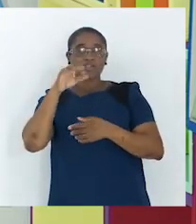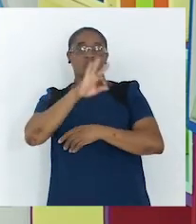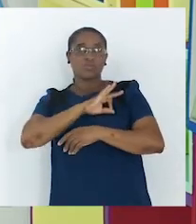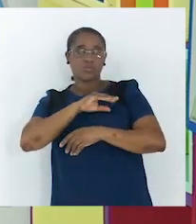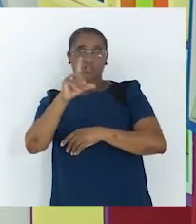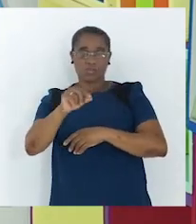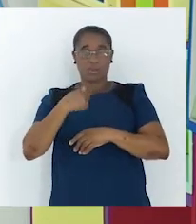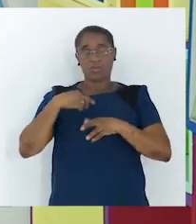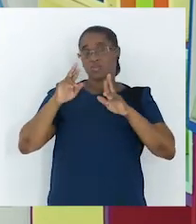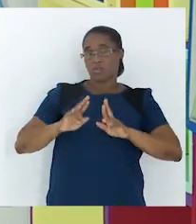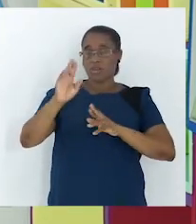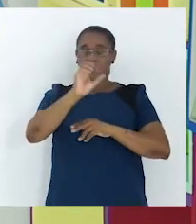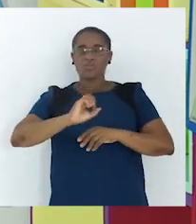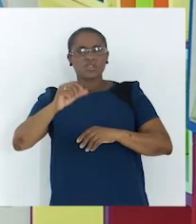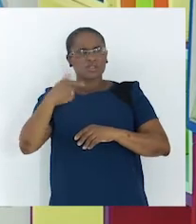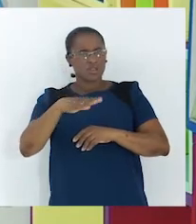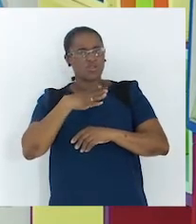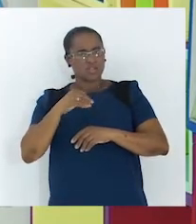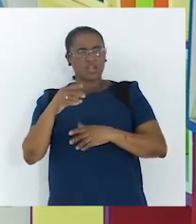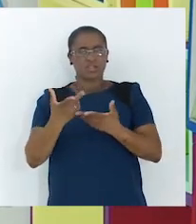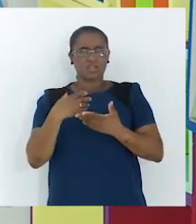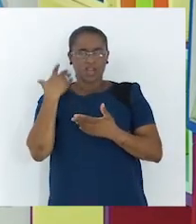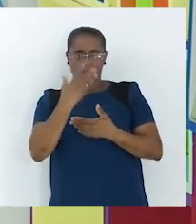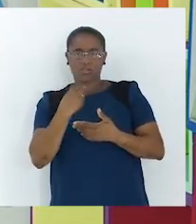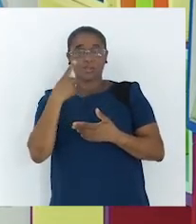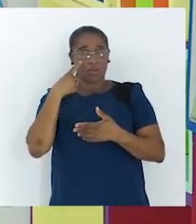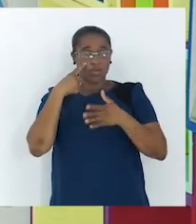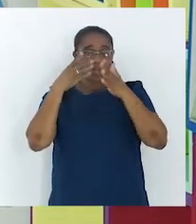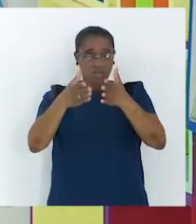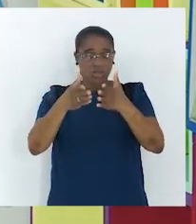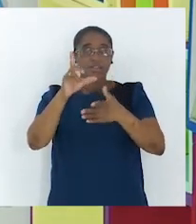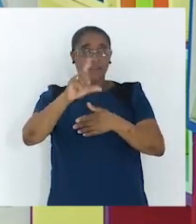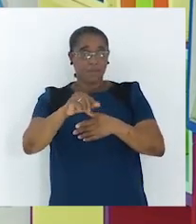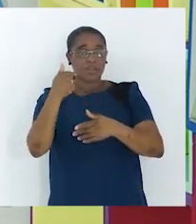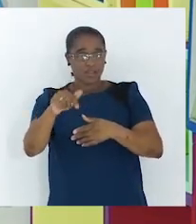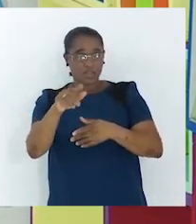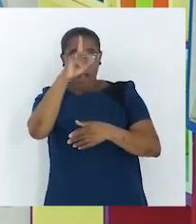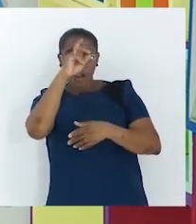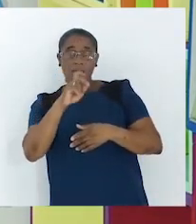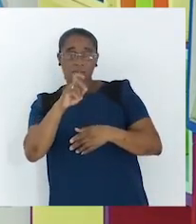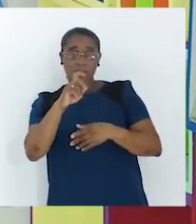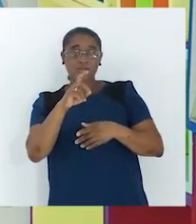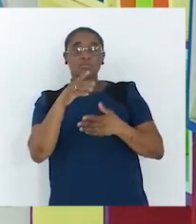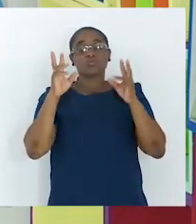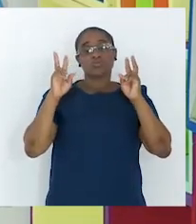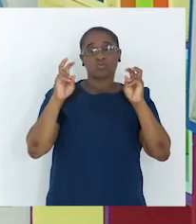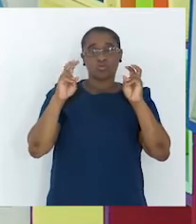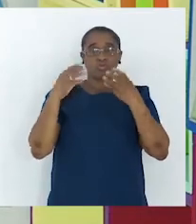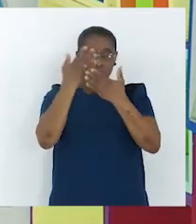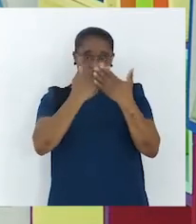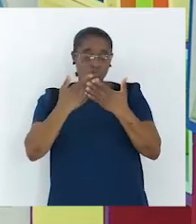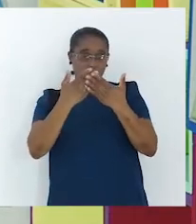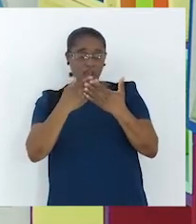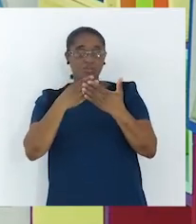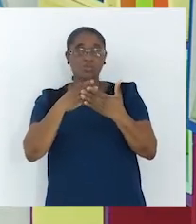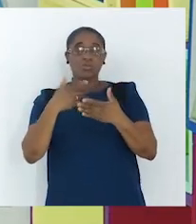provedores espero que vocês estão estejam gostando da aula e que sejam captação e também estejam Recordar os conteúdos estudados